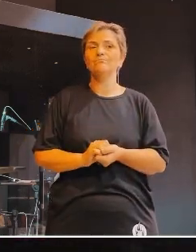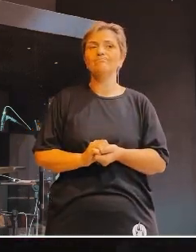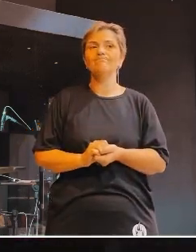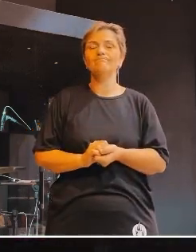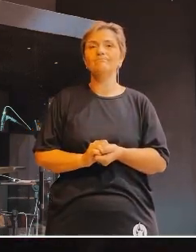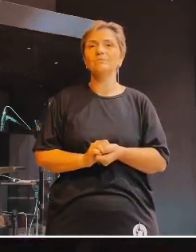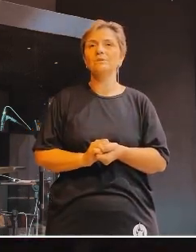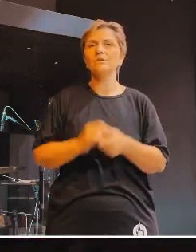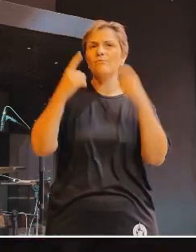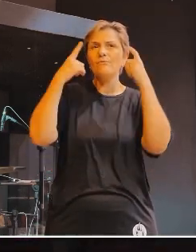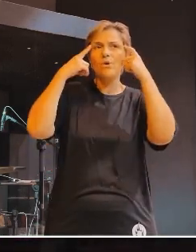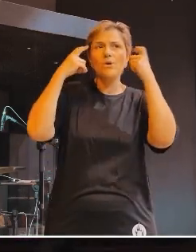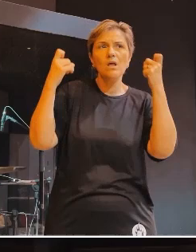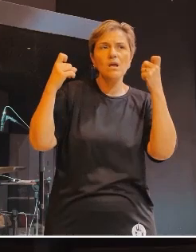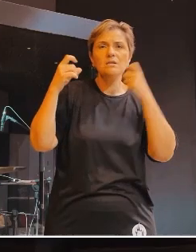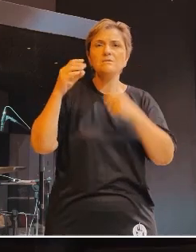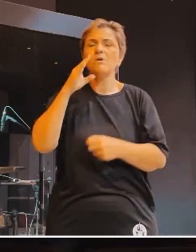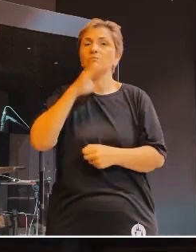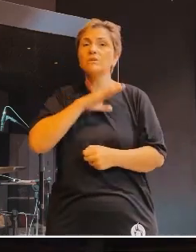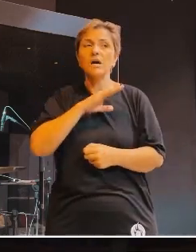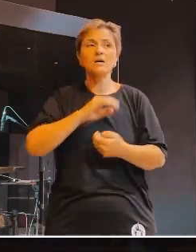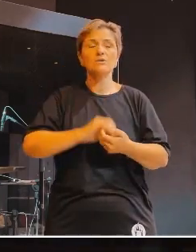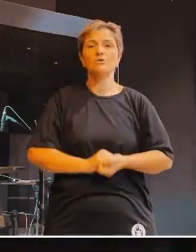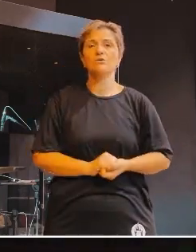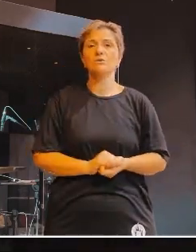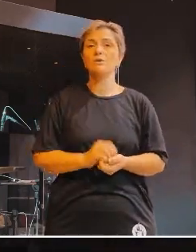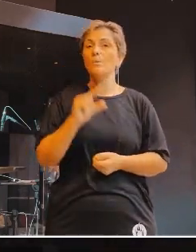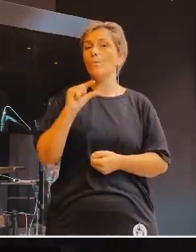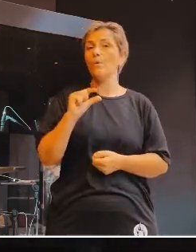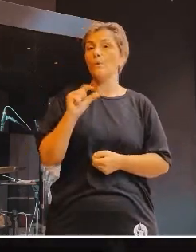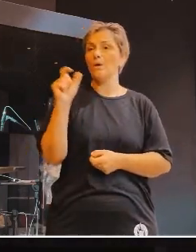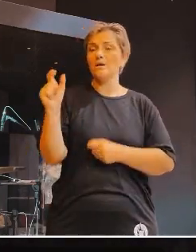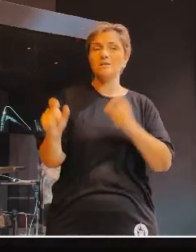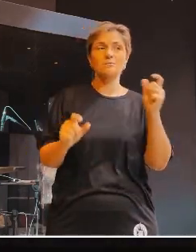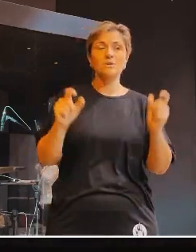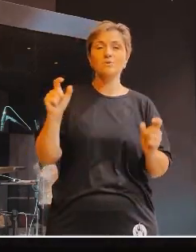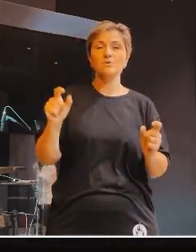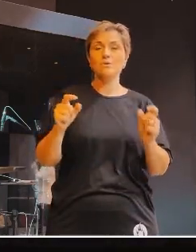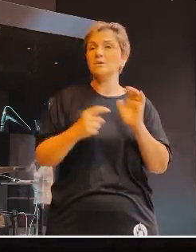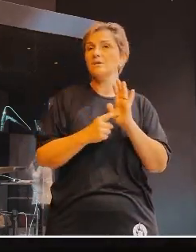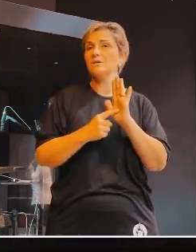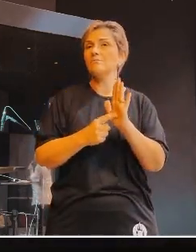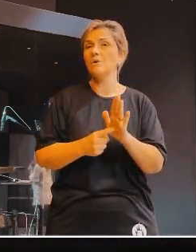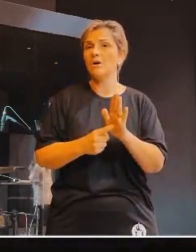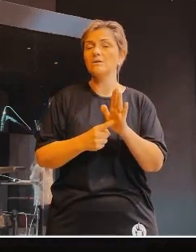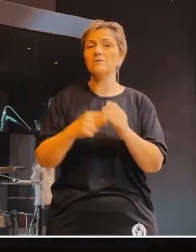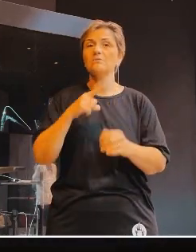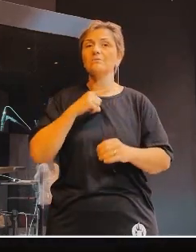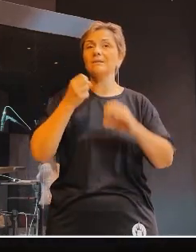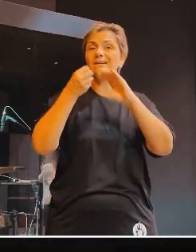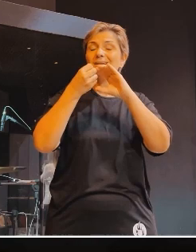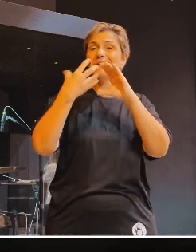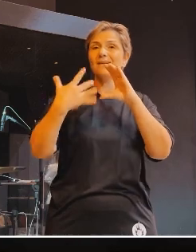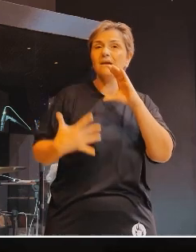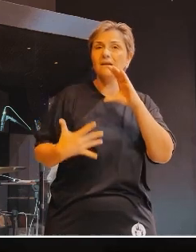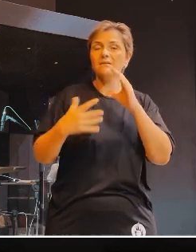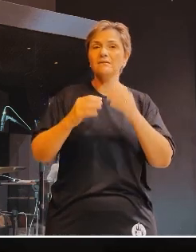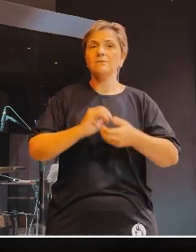maldade? São raras as pessoas que demonstram ter caráter.